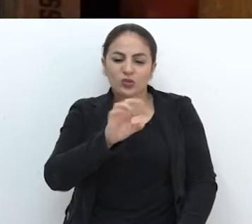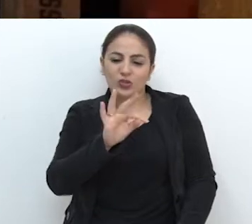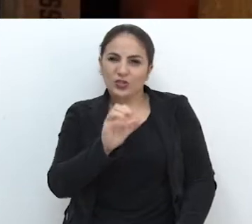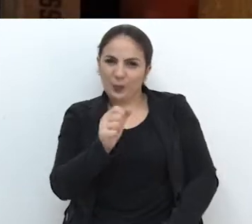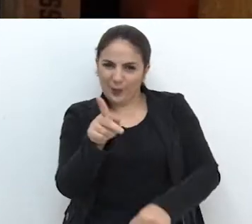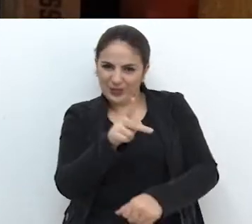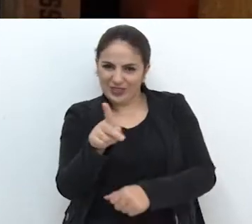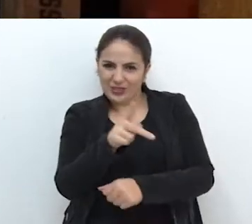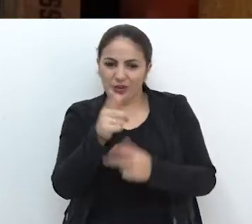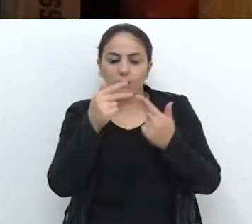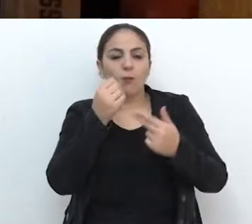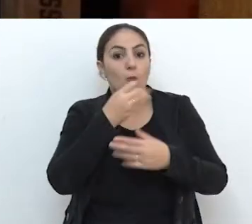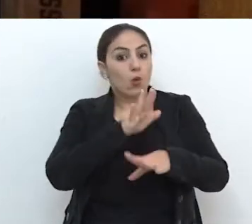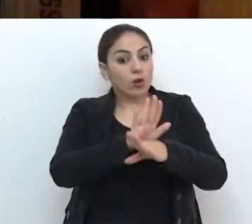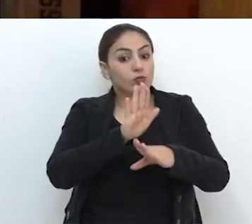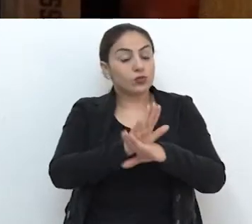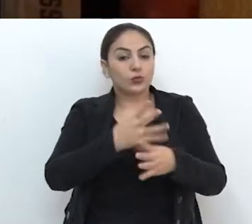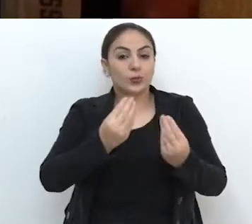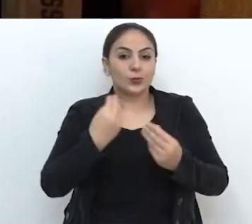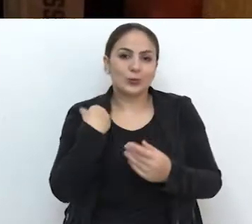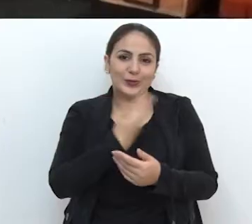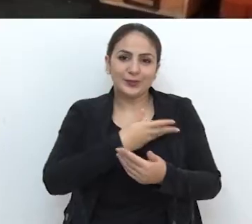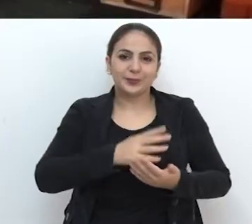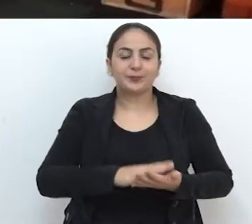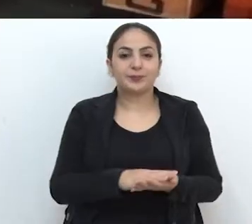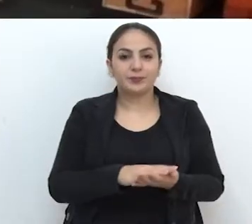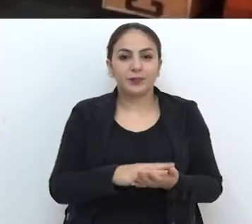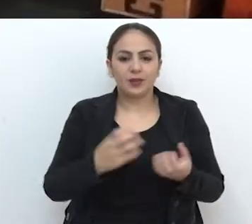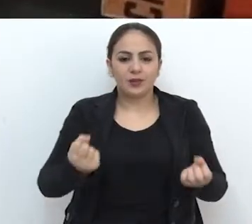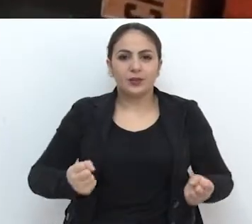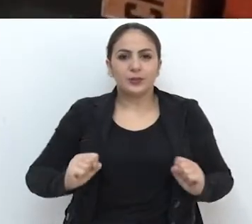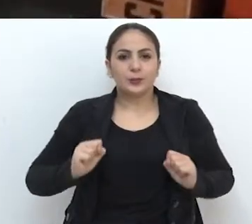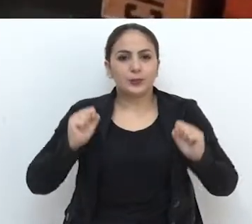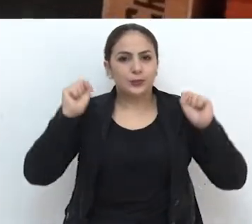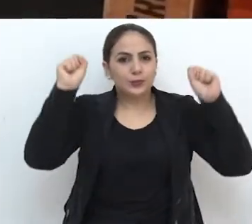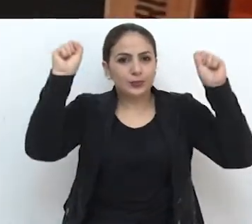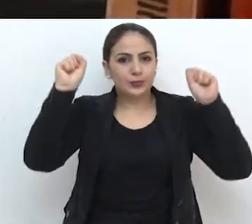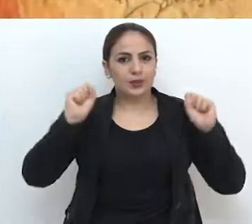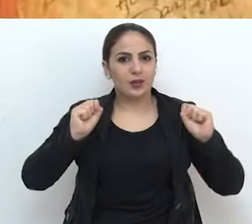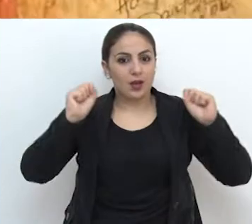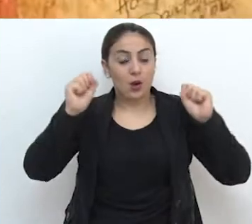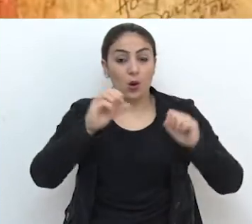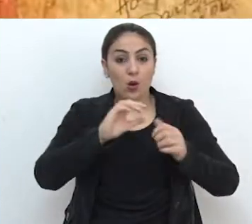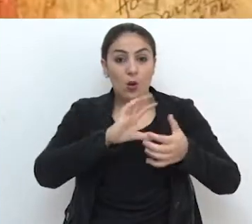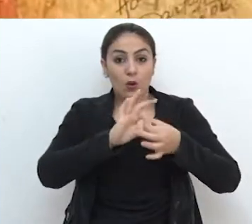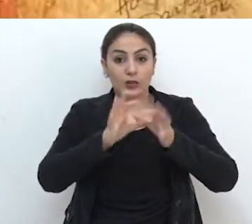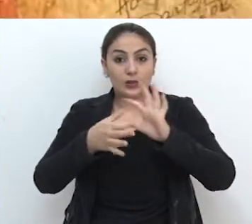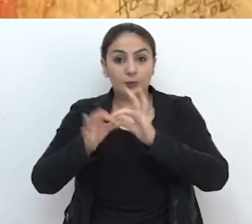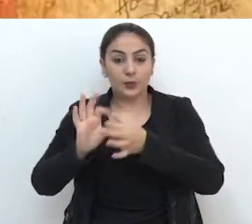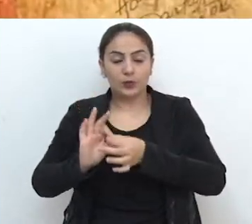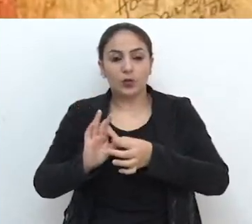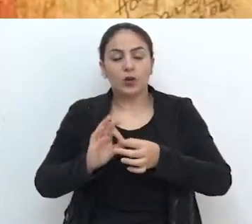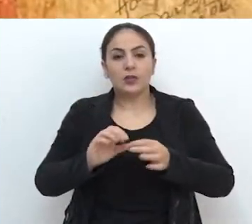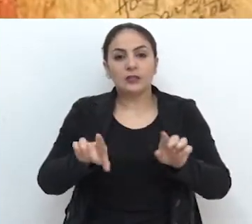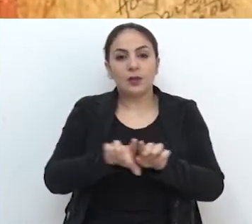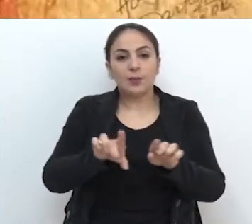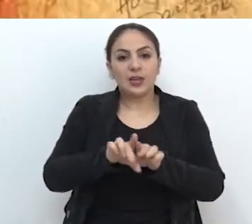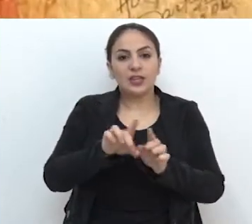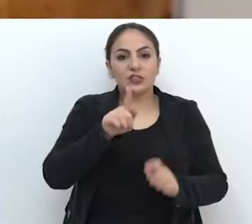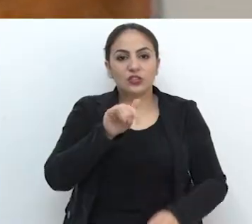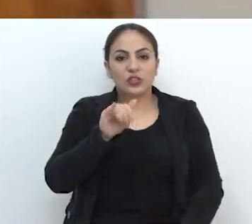são muito bons, eles ajudam a gente bastante. Levantamento de peso olímpico, ginástica e